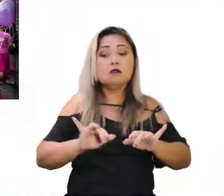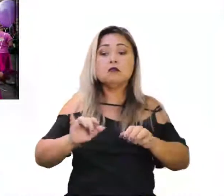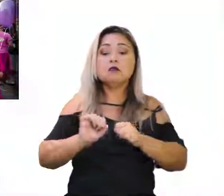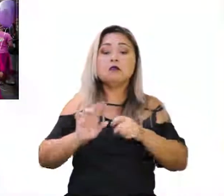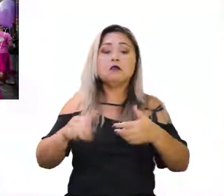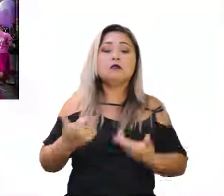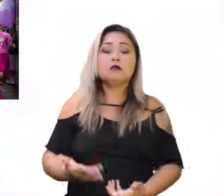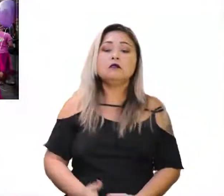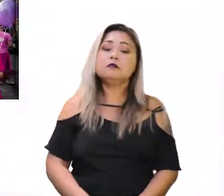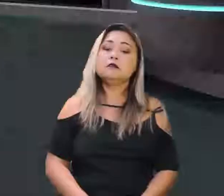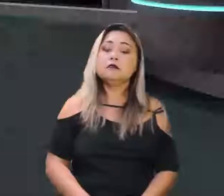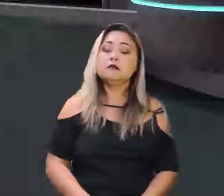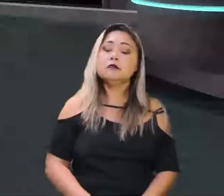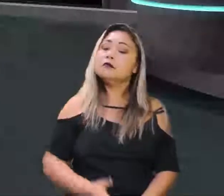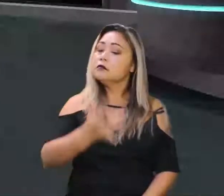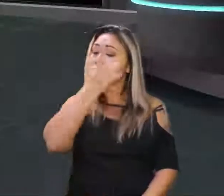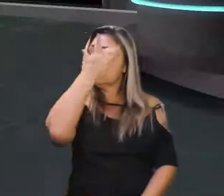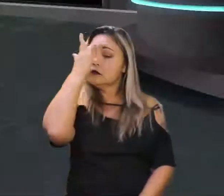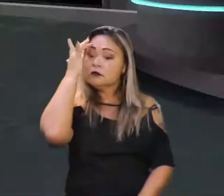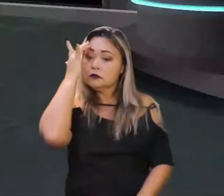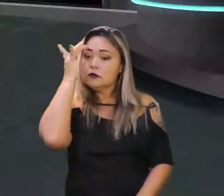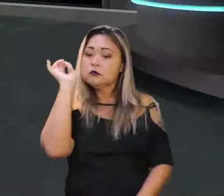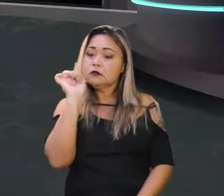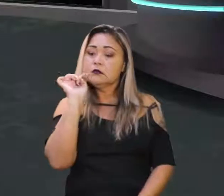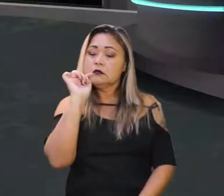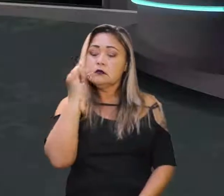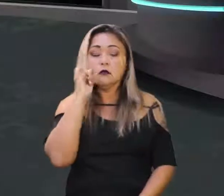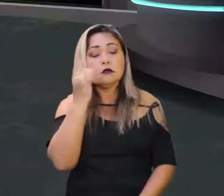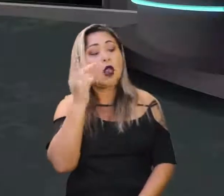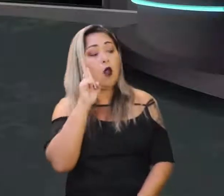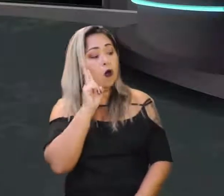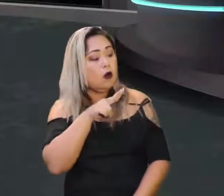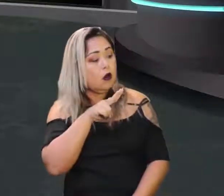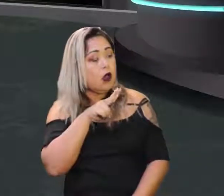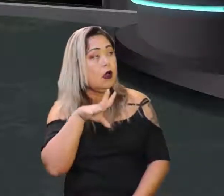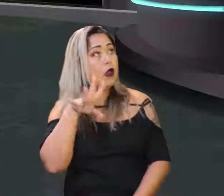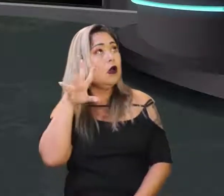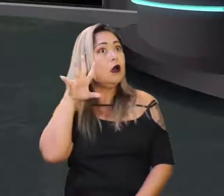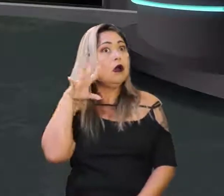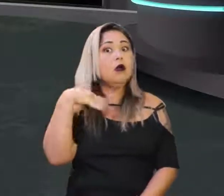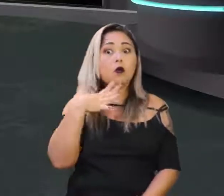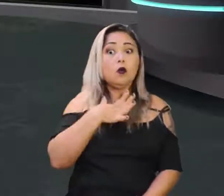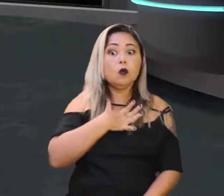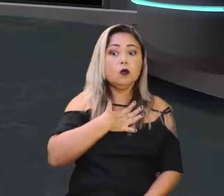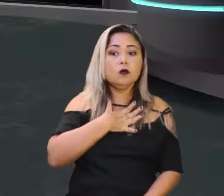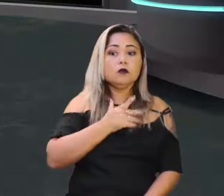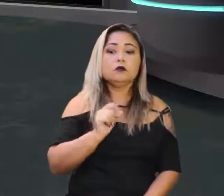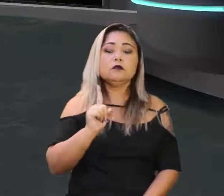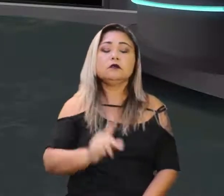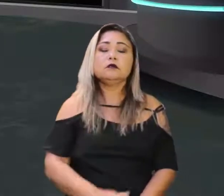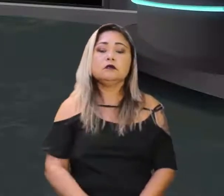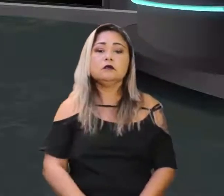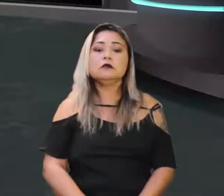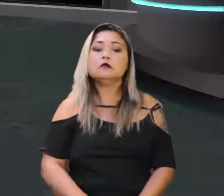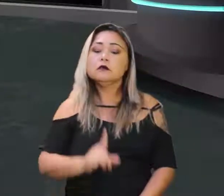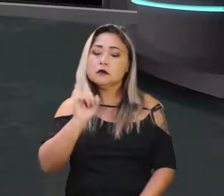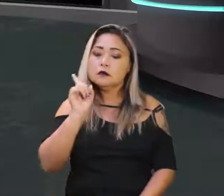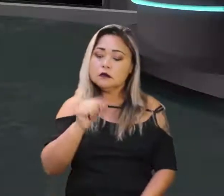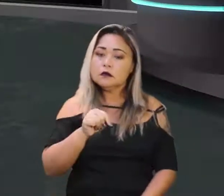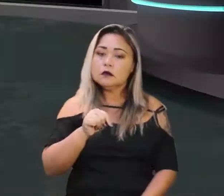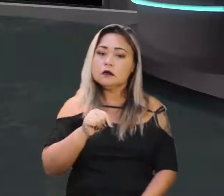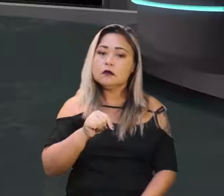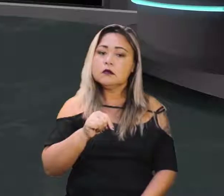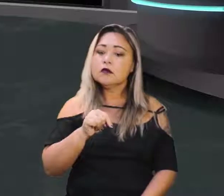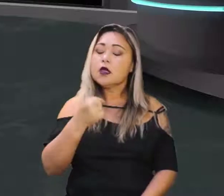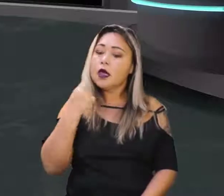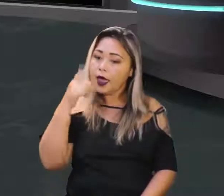bem-vinda, né? Que as pessoas certamente vão apreciar, vão gostar. E é por isso que é considerado arte